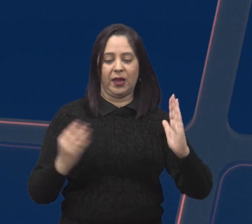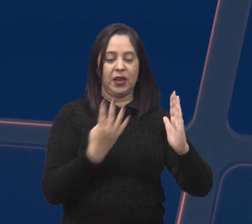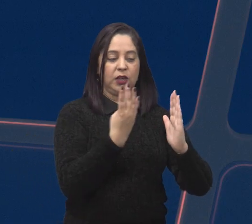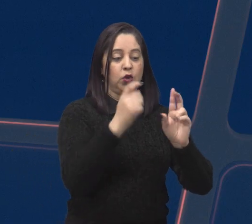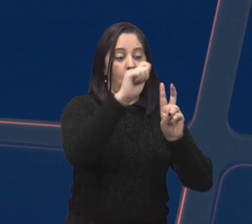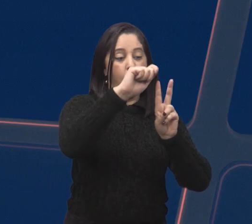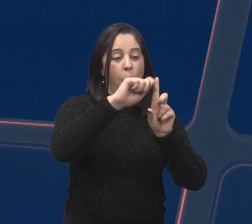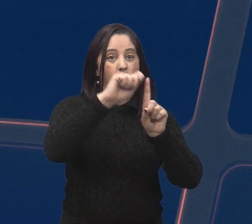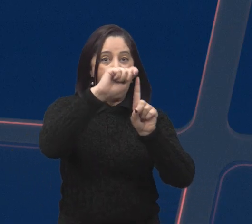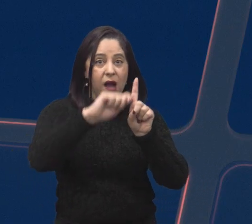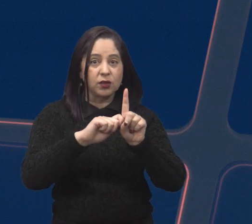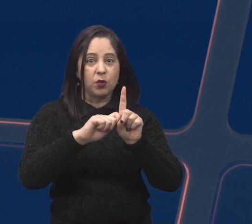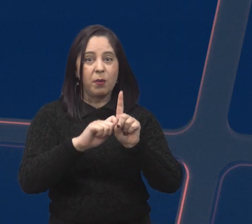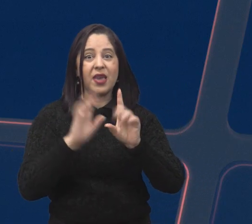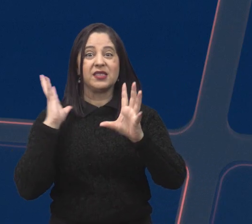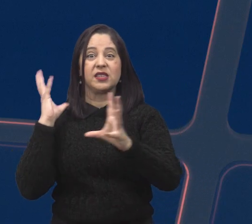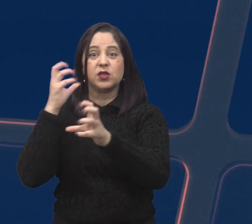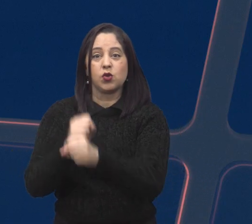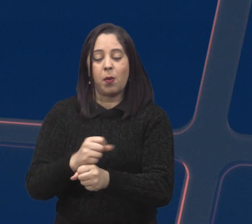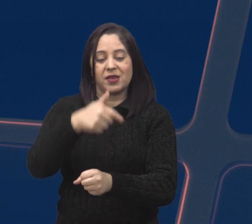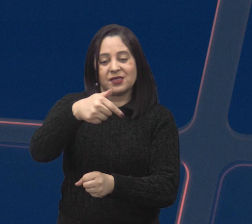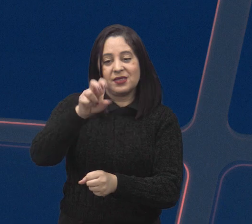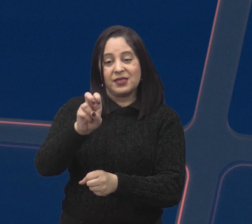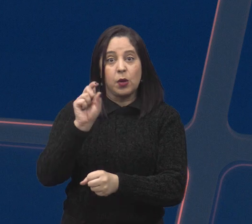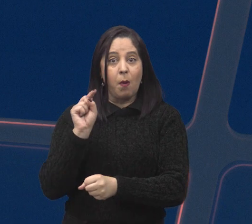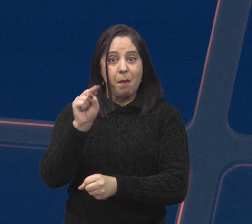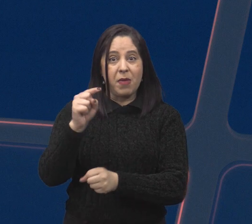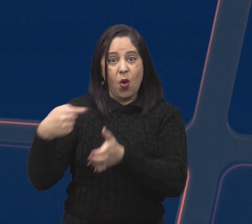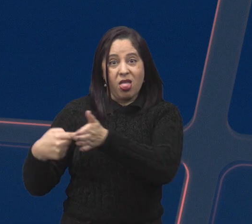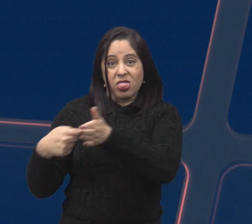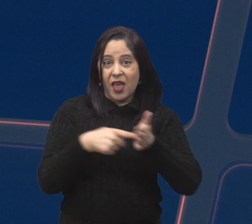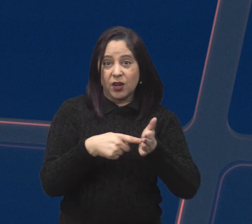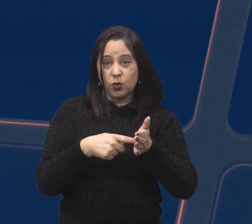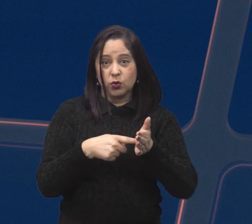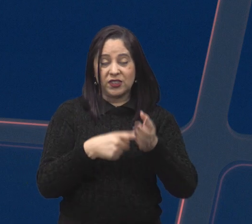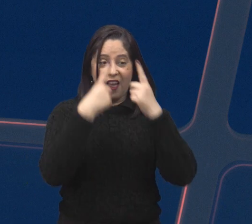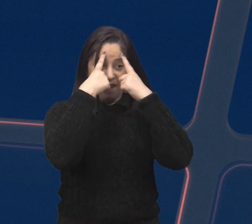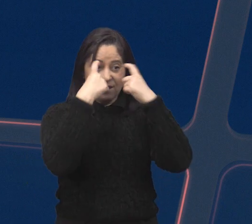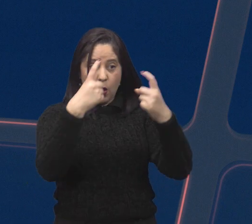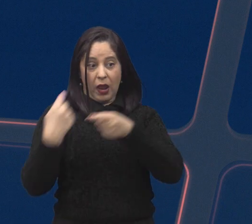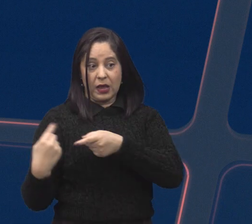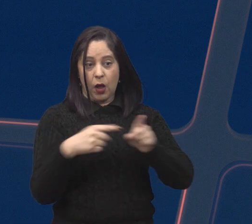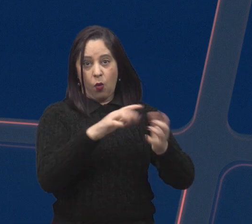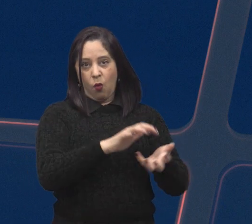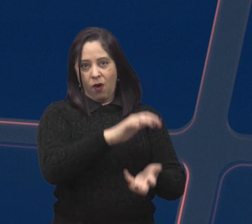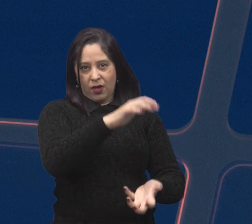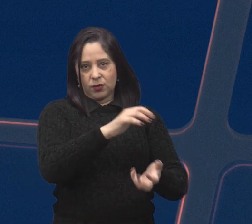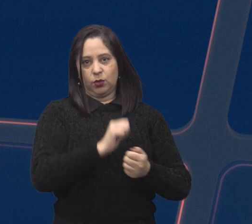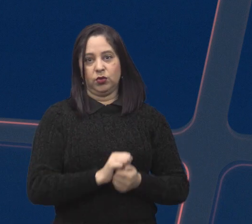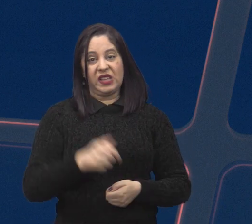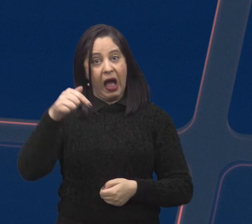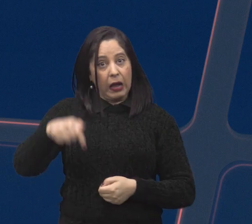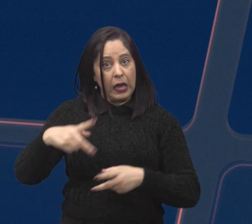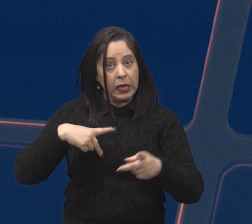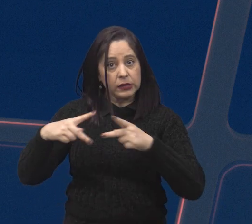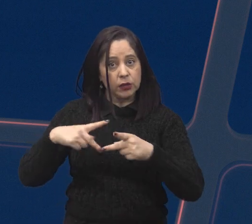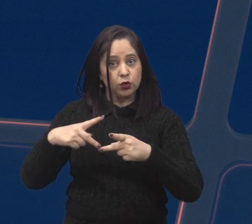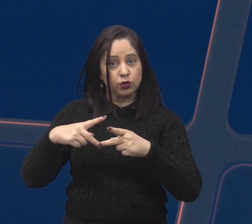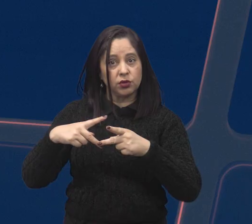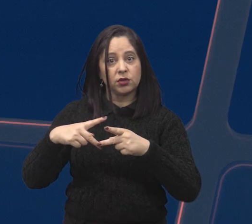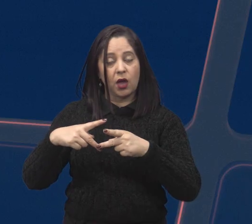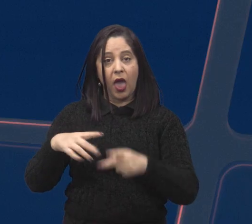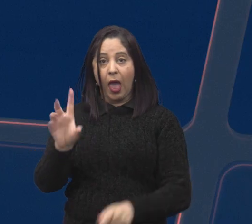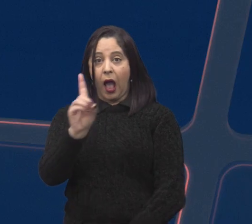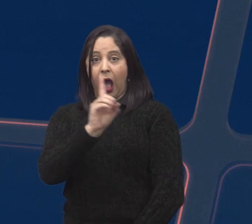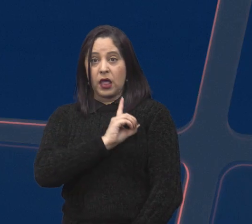o canal recebeu 75 mil denúncias de violência contra idosos. Somente aqui,